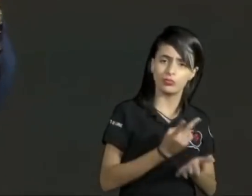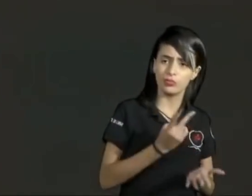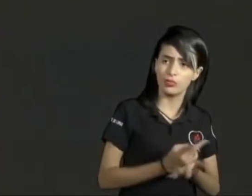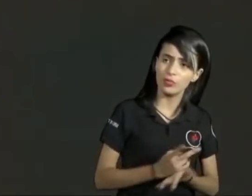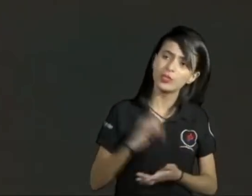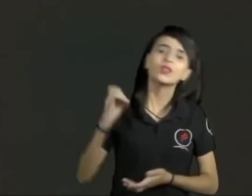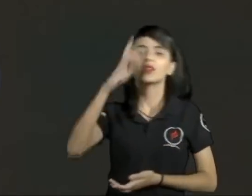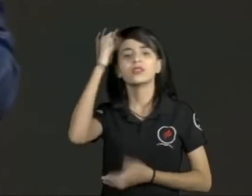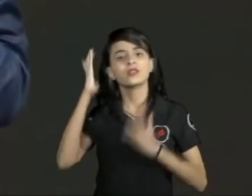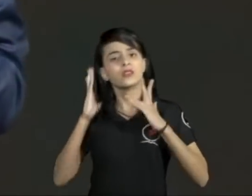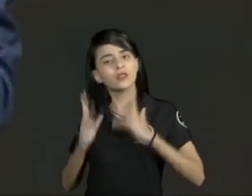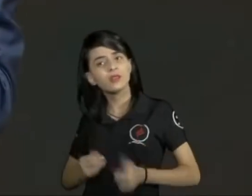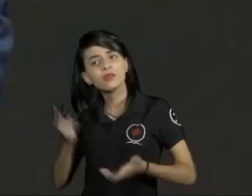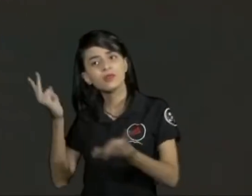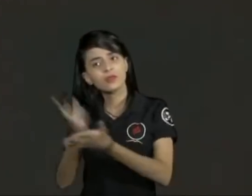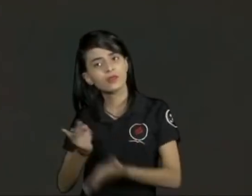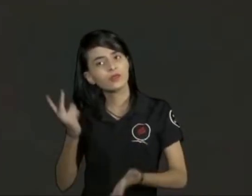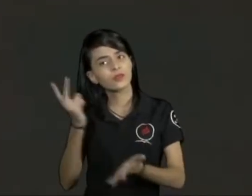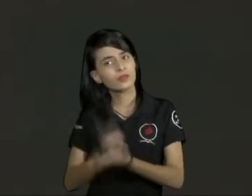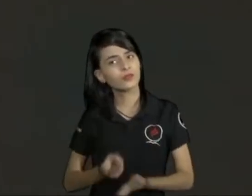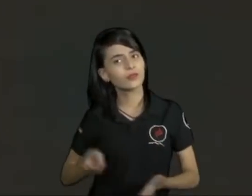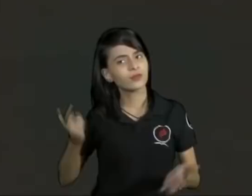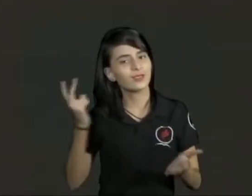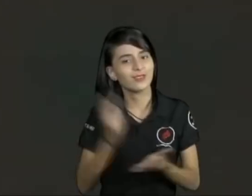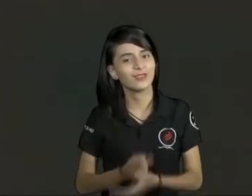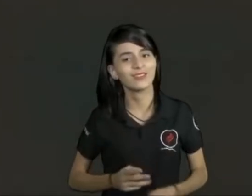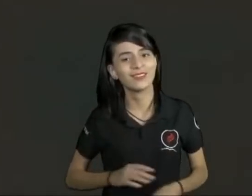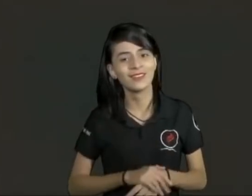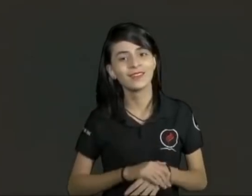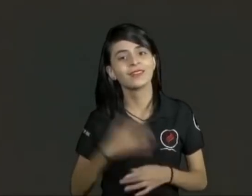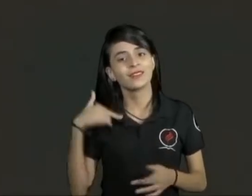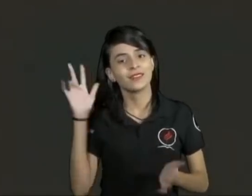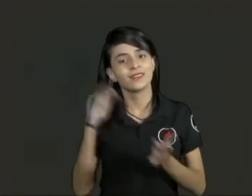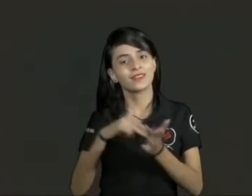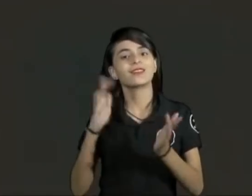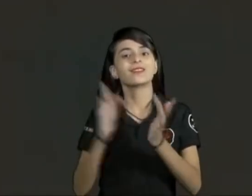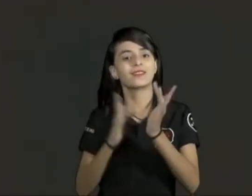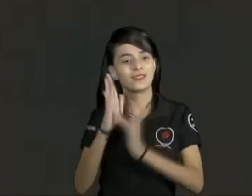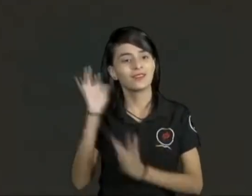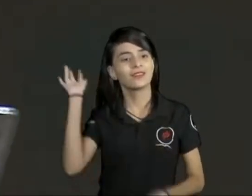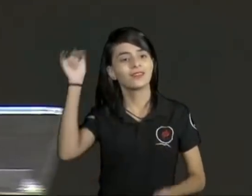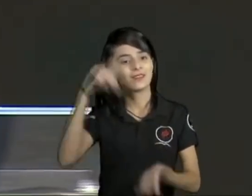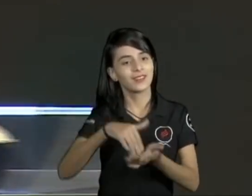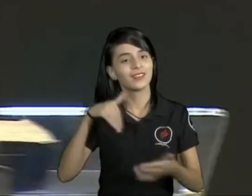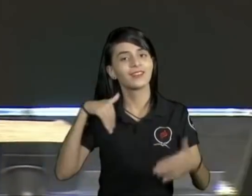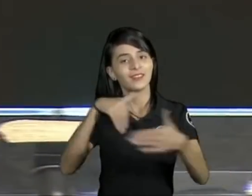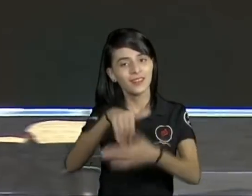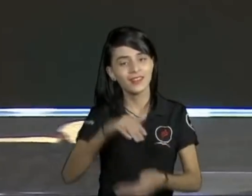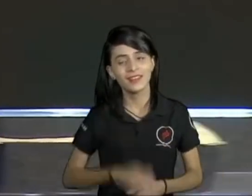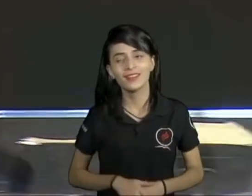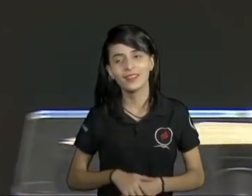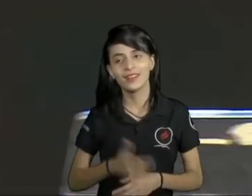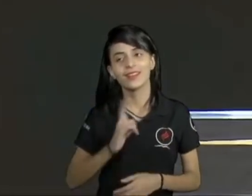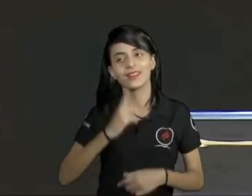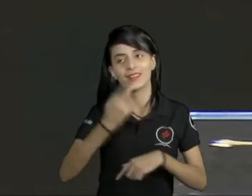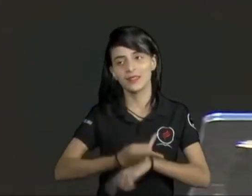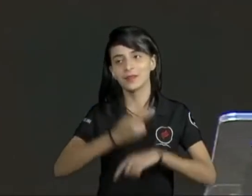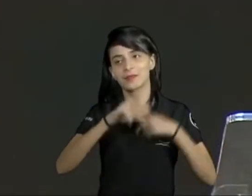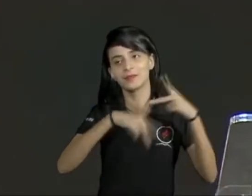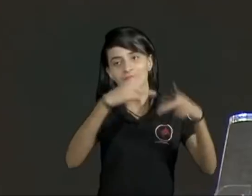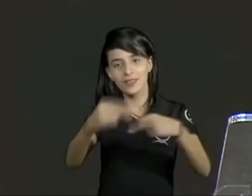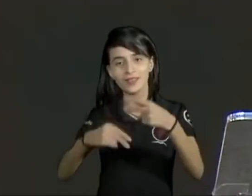Santo seja santificado ainda e esquecer do venho eu trago comigo o meu caladão